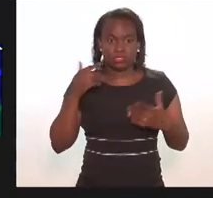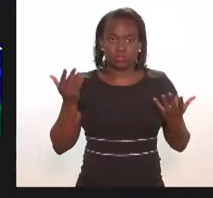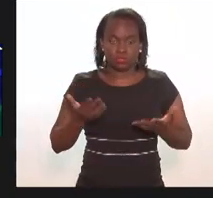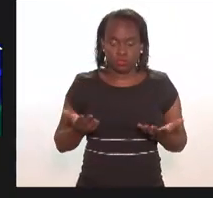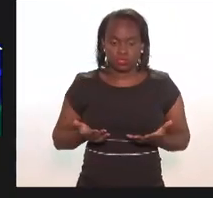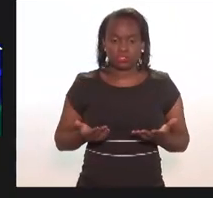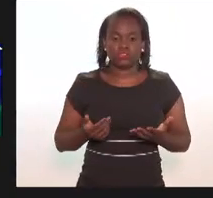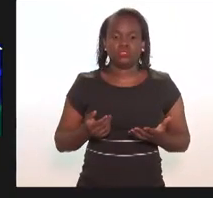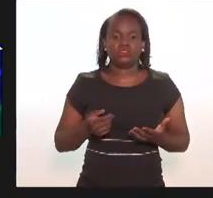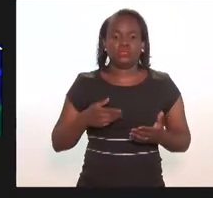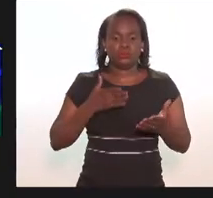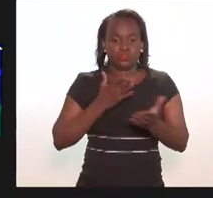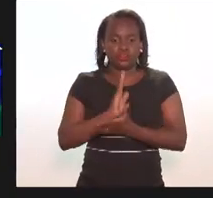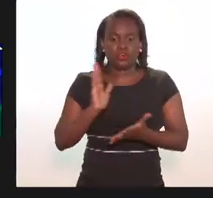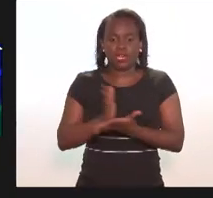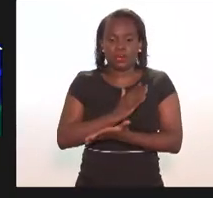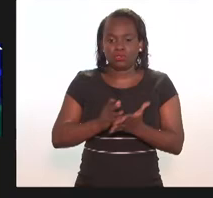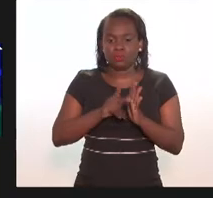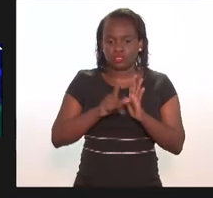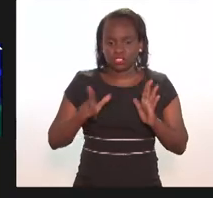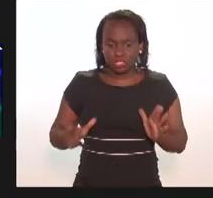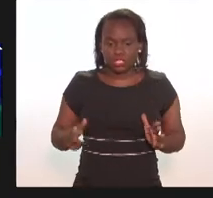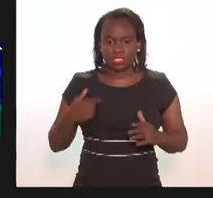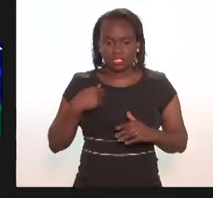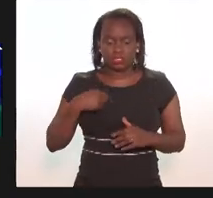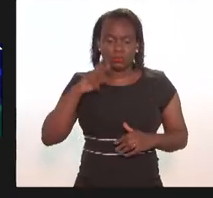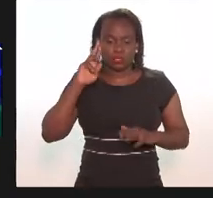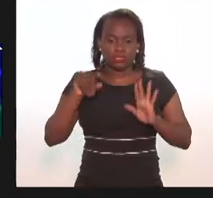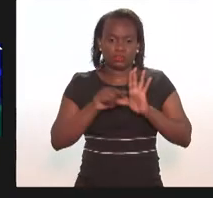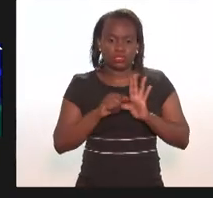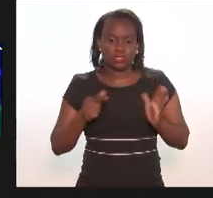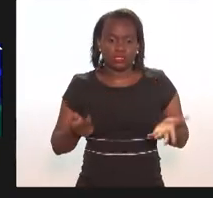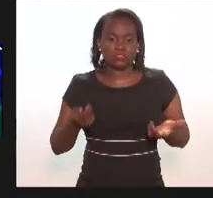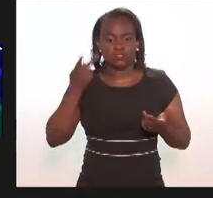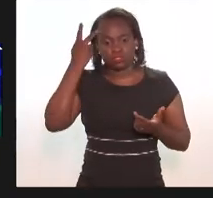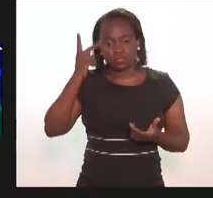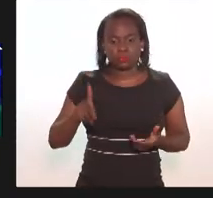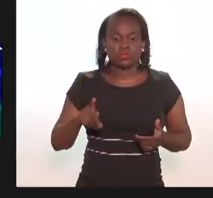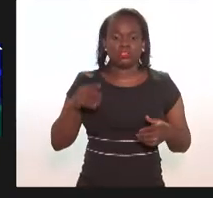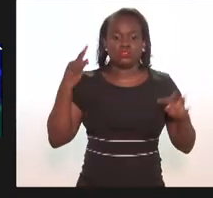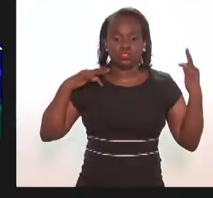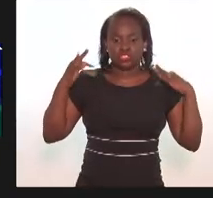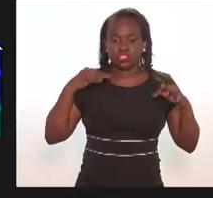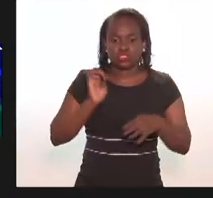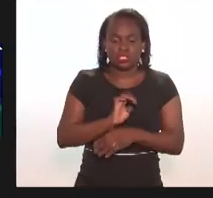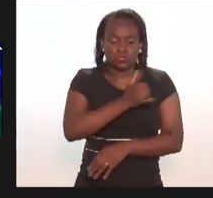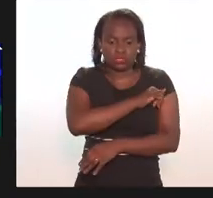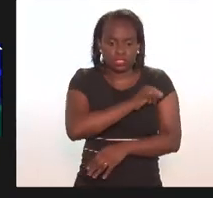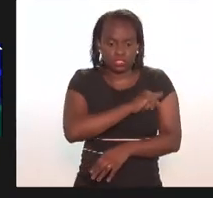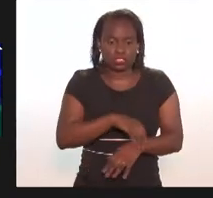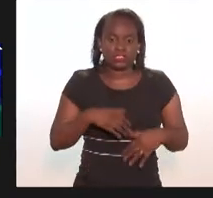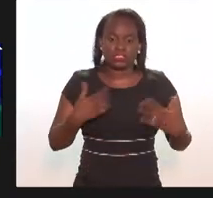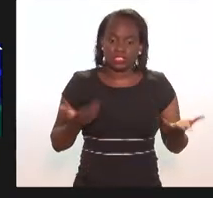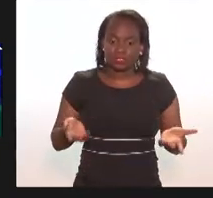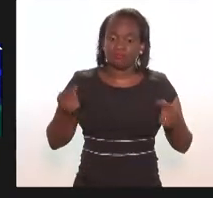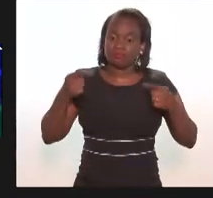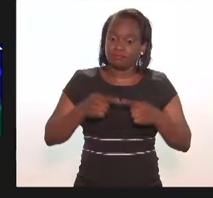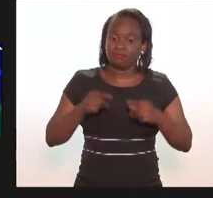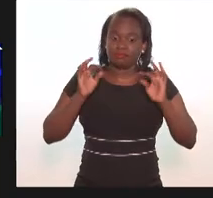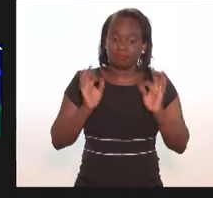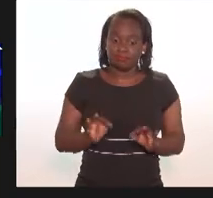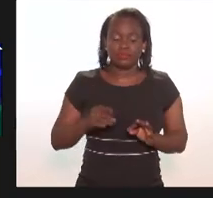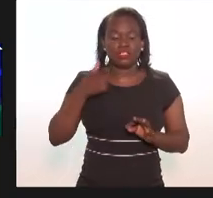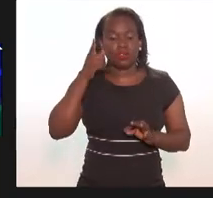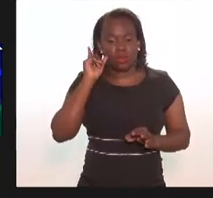hoje aprovamos alguns projetos de lei de minha autoria em relação à questão turística no Estado. E, por coincidência,